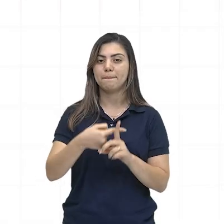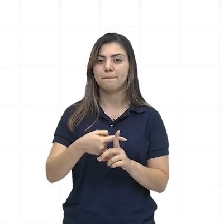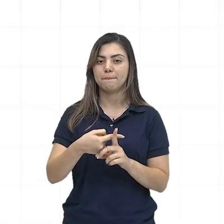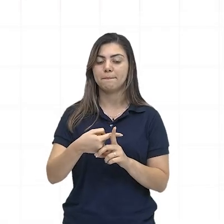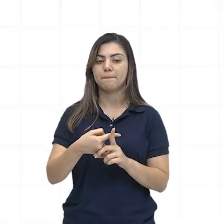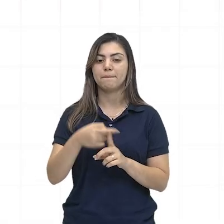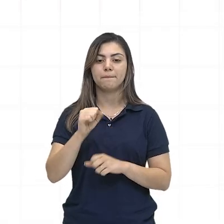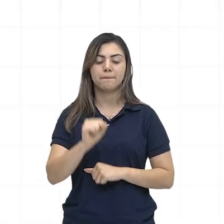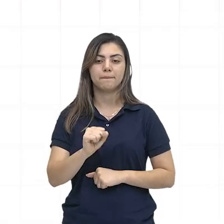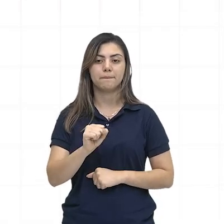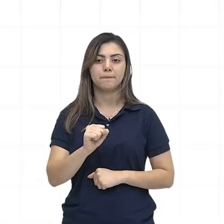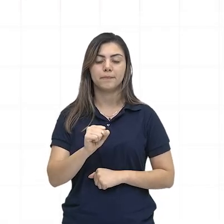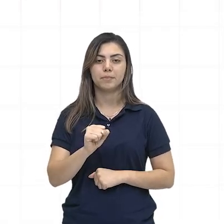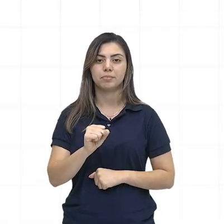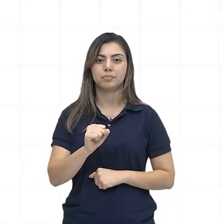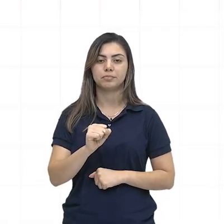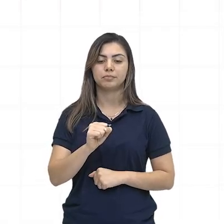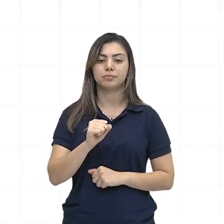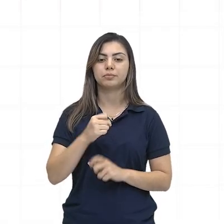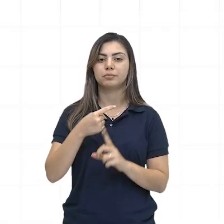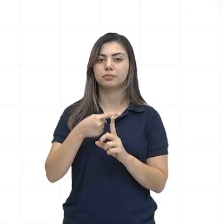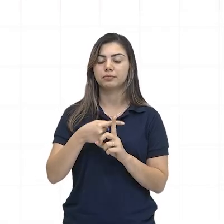mais 8,